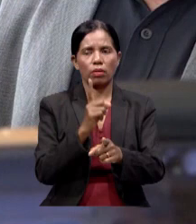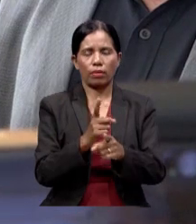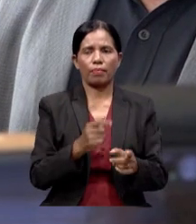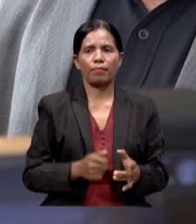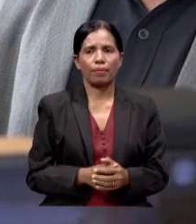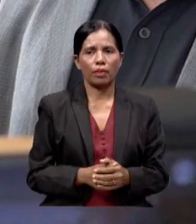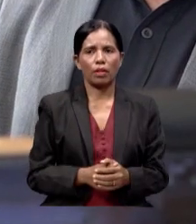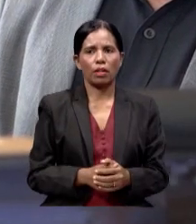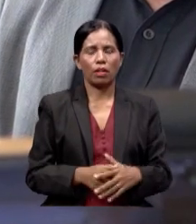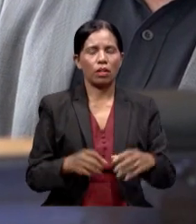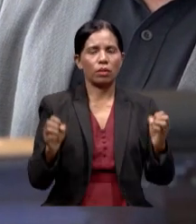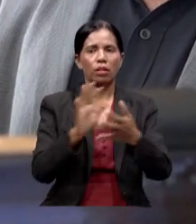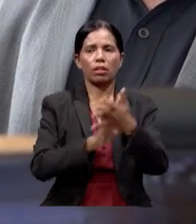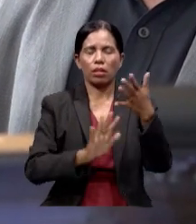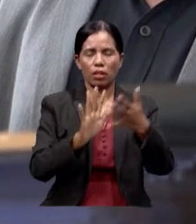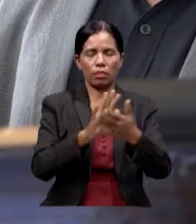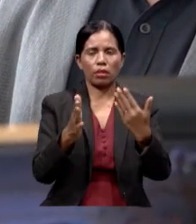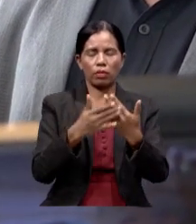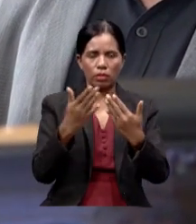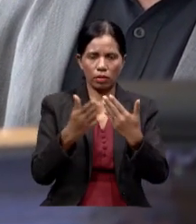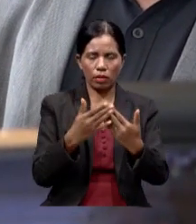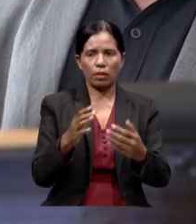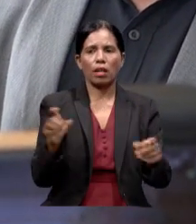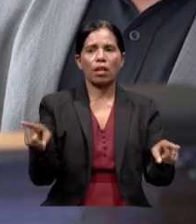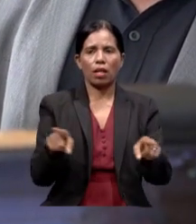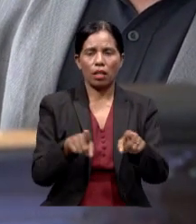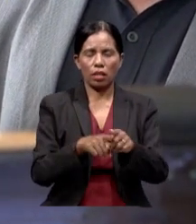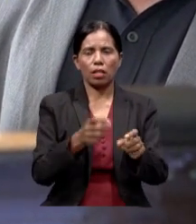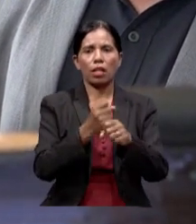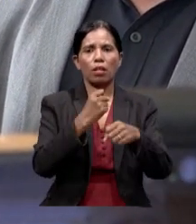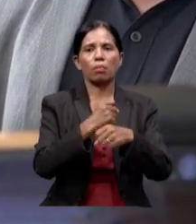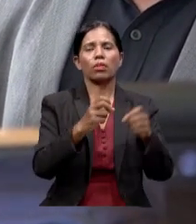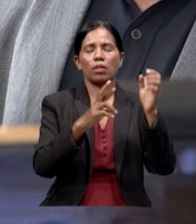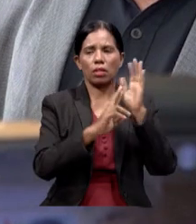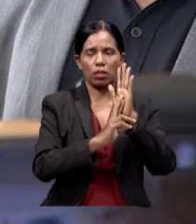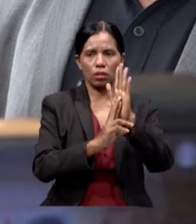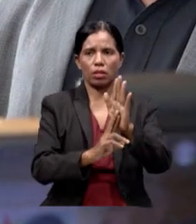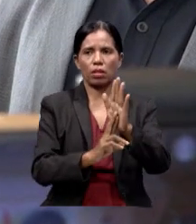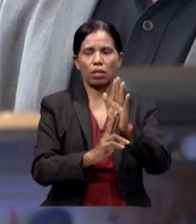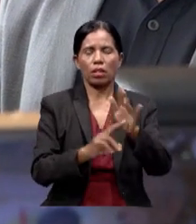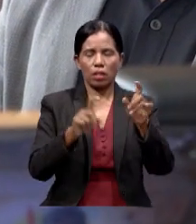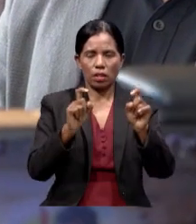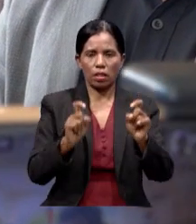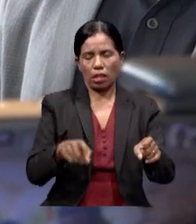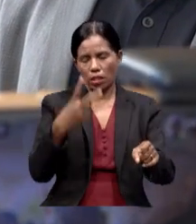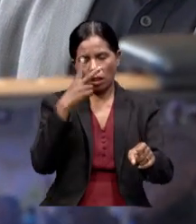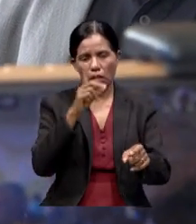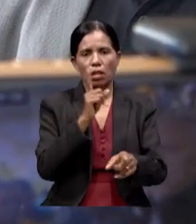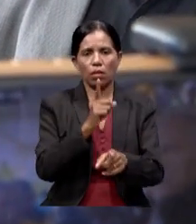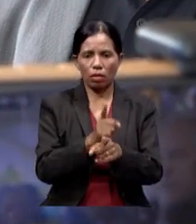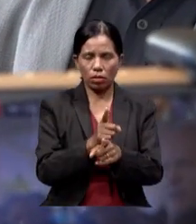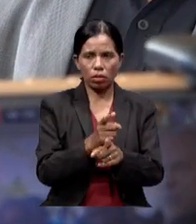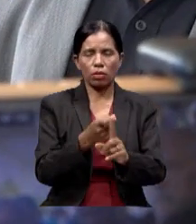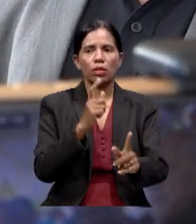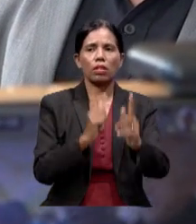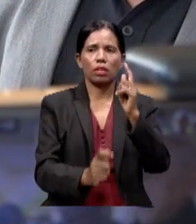lógico, a cerimônia é simples, handover ou relatório. E o relatório, né, depois tem que verificar se